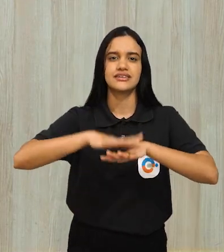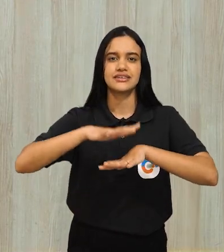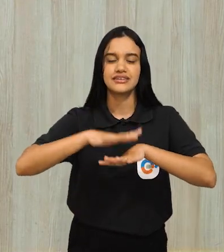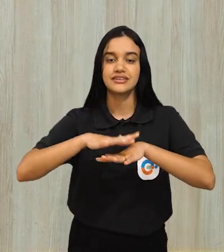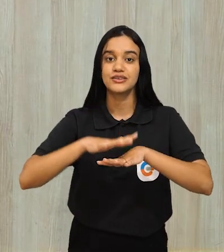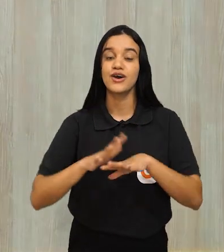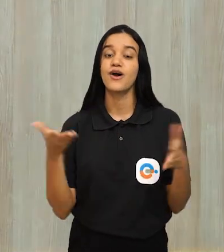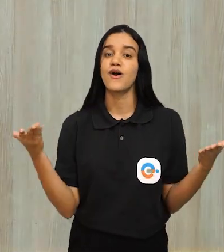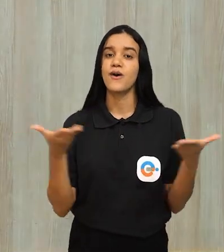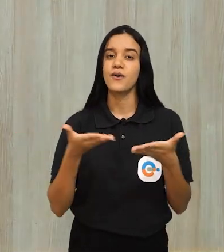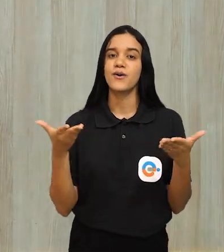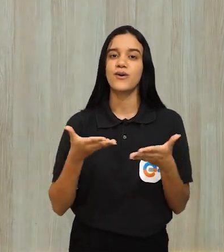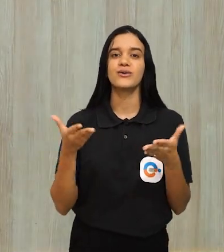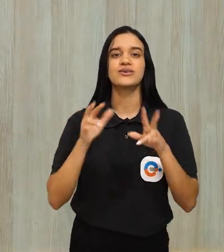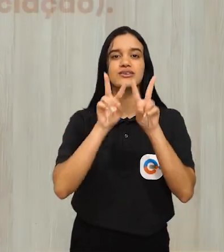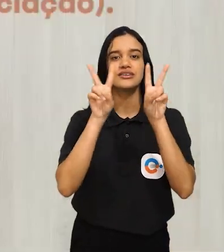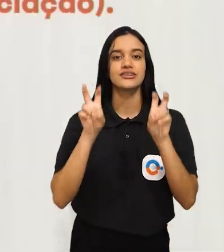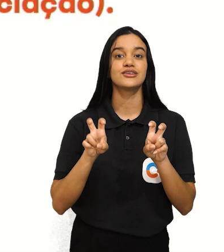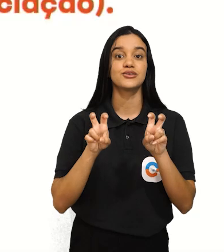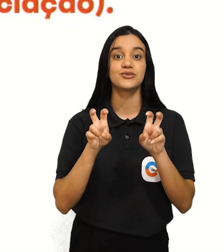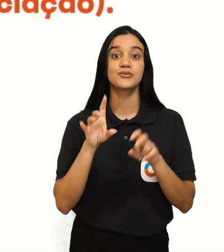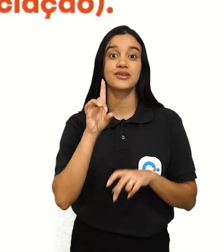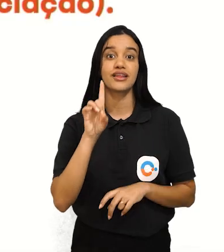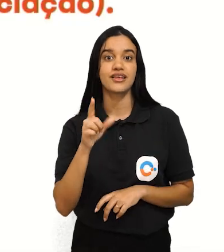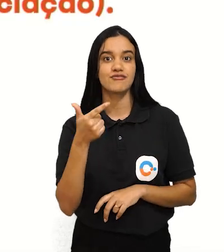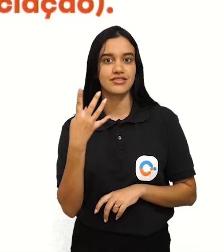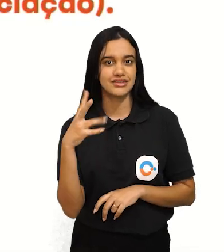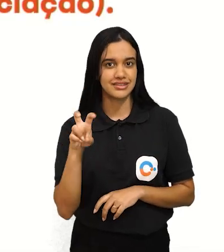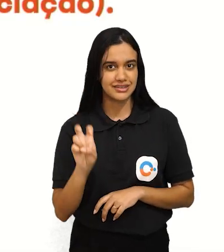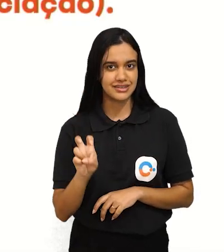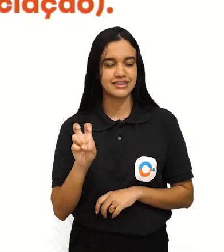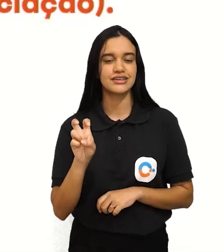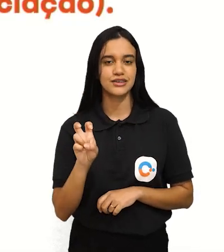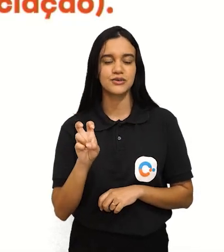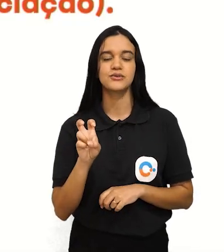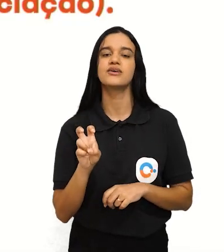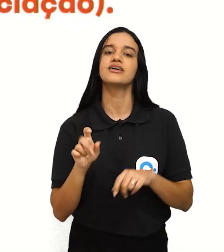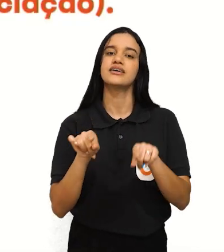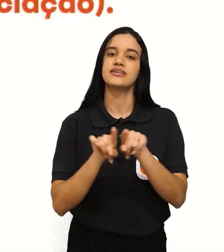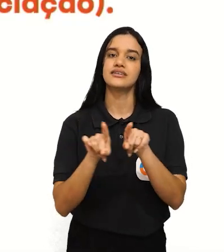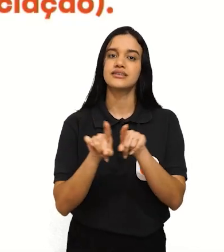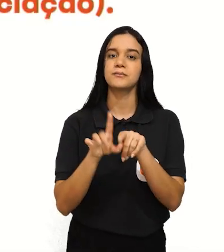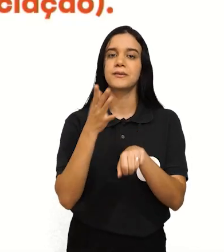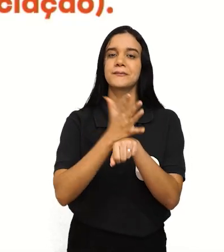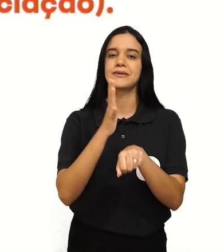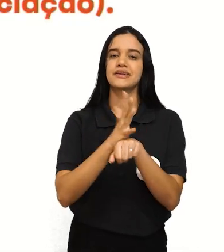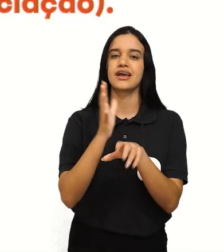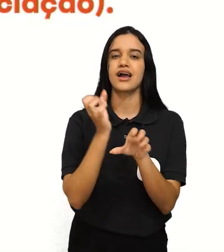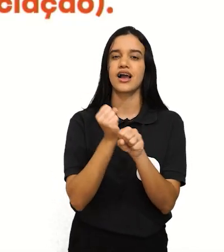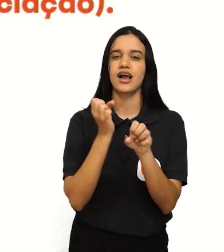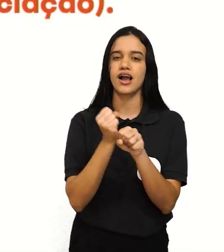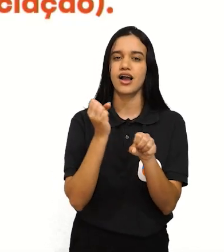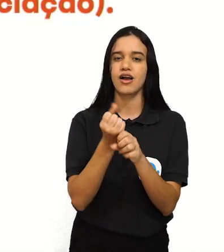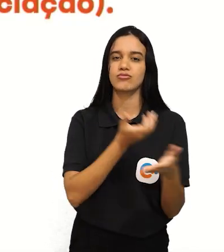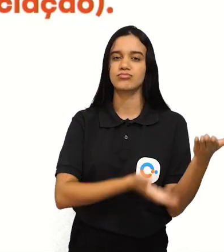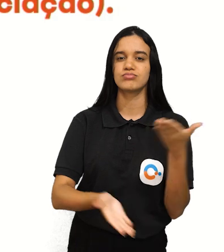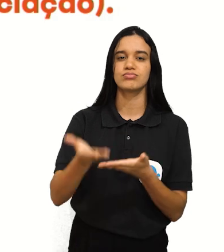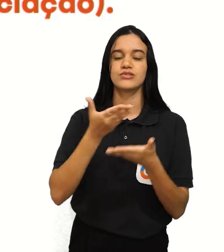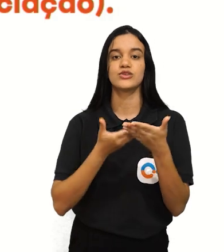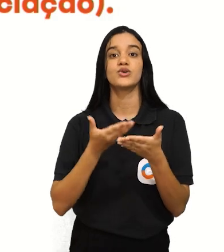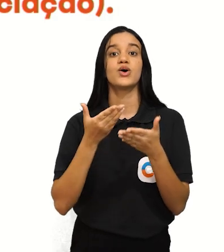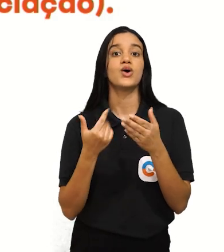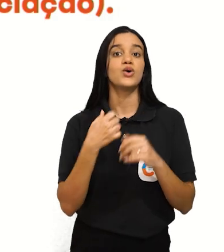matemática hoje sobre o descritor 25 que fala em efetuar cálculos que envolvam operações com